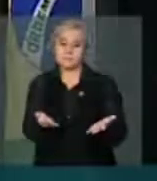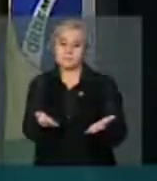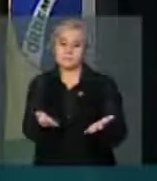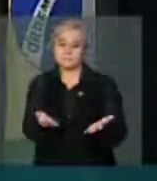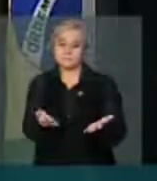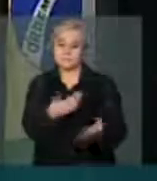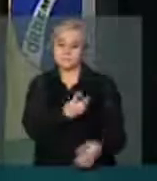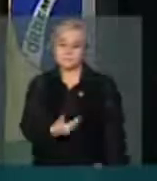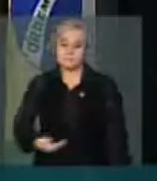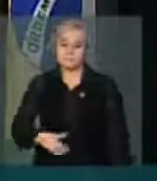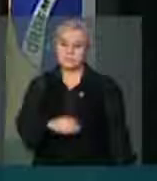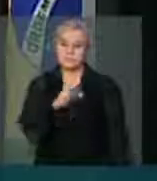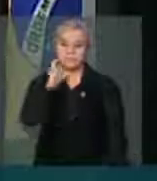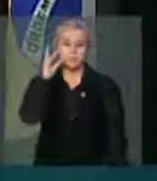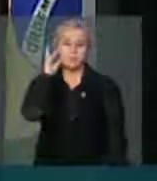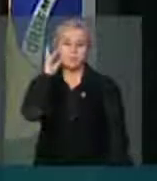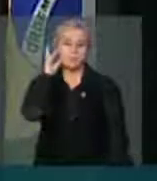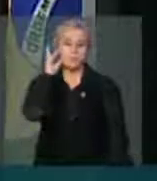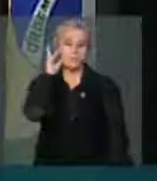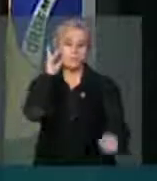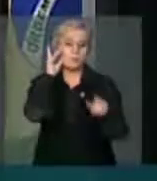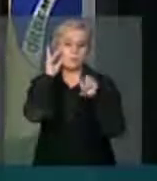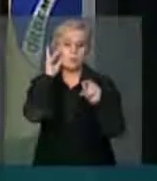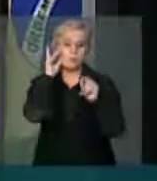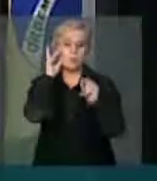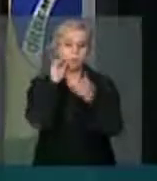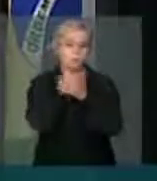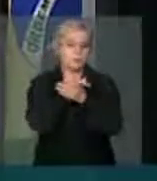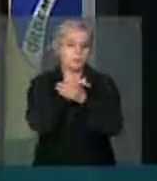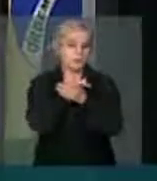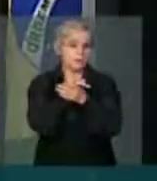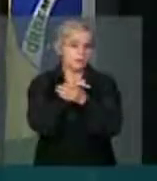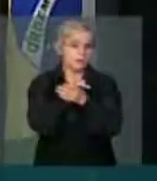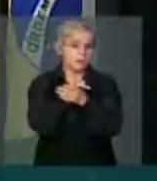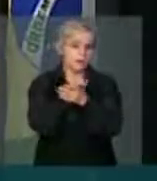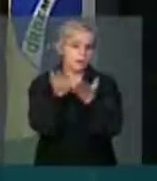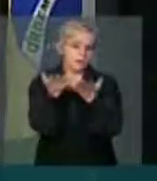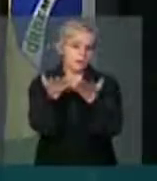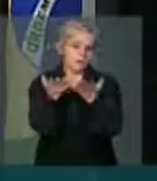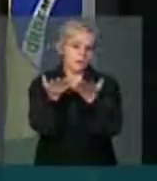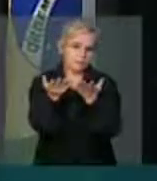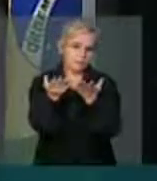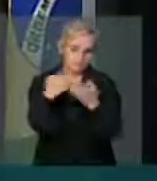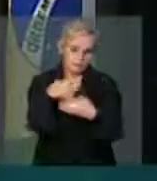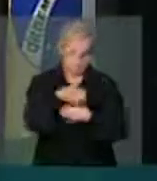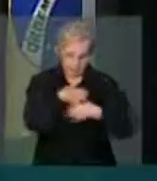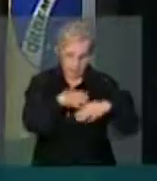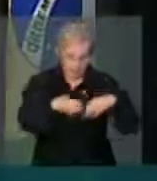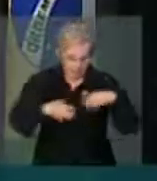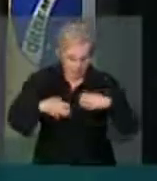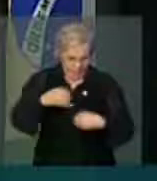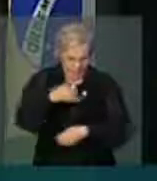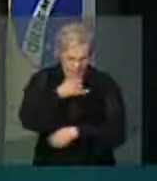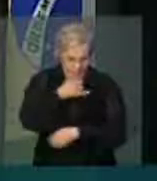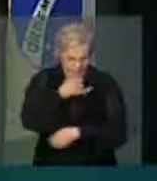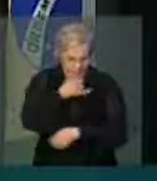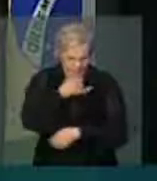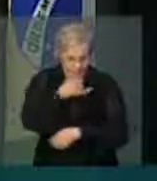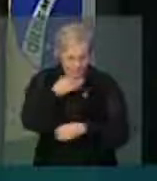ao governo Dilma é, sobretudo, lamentar e participar de um